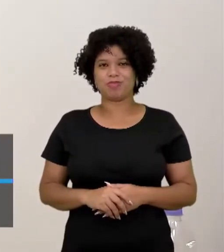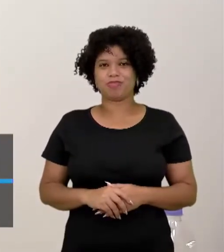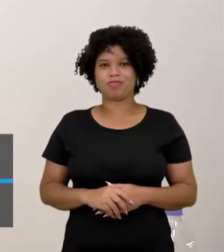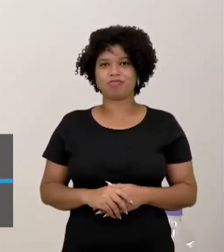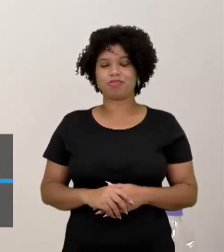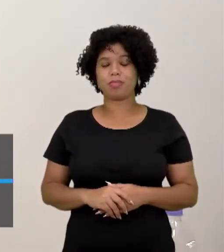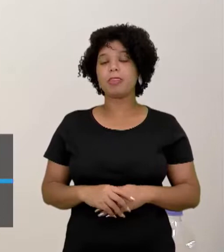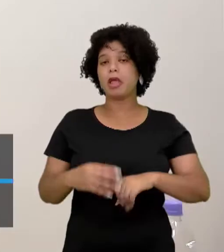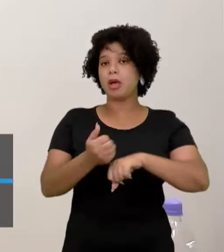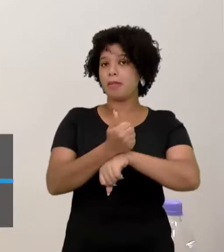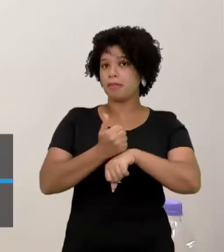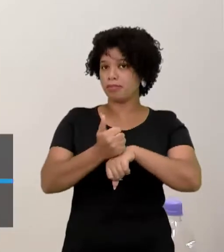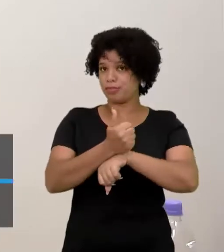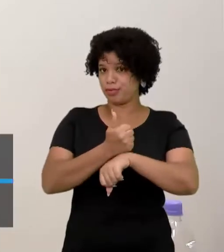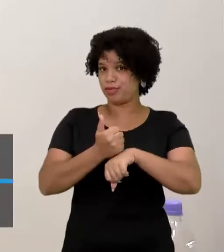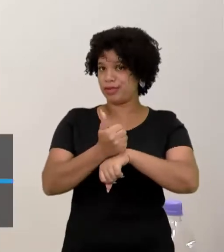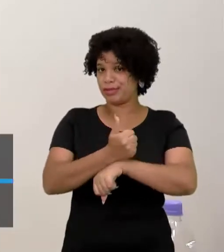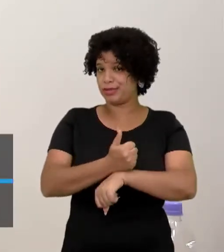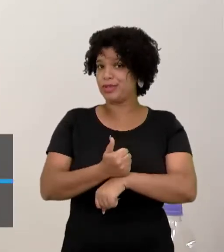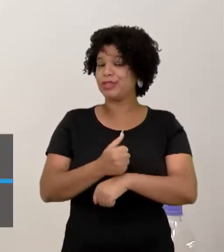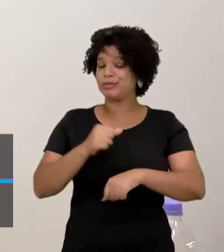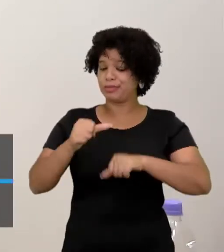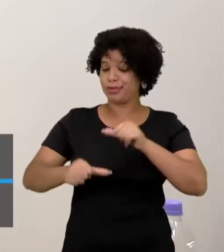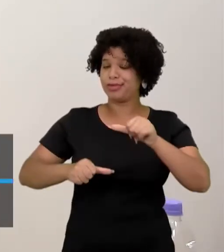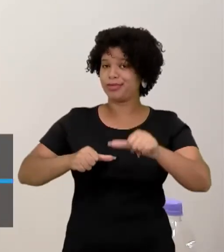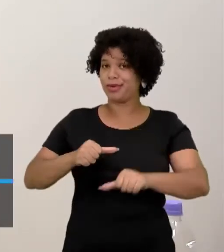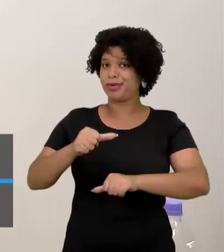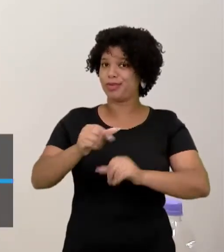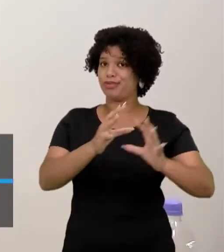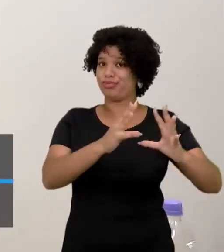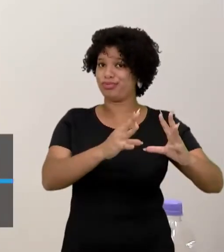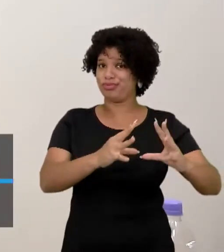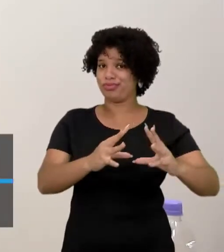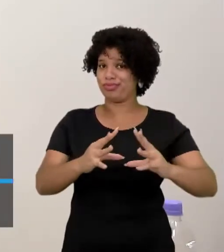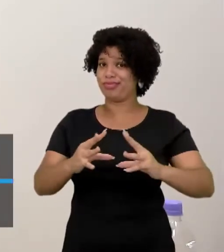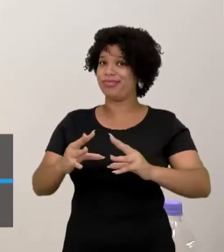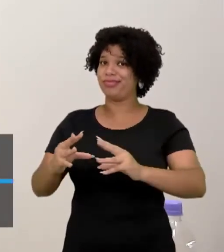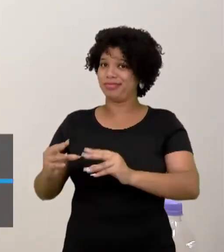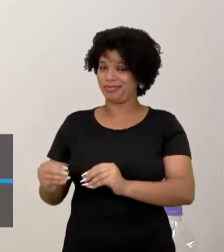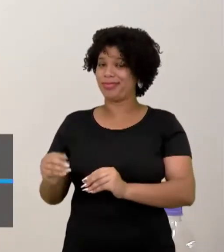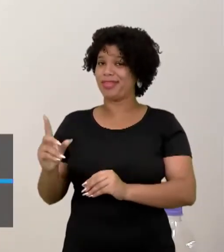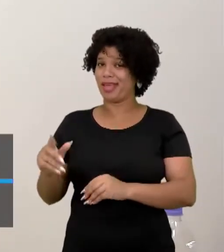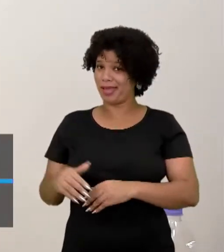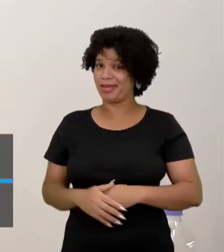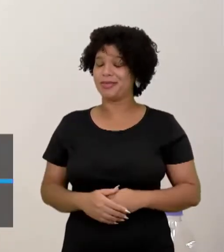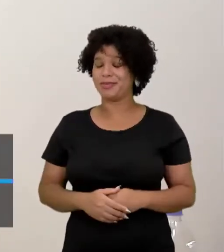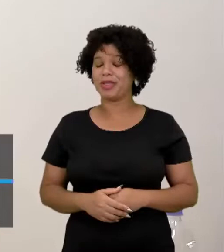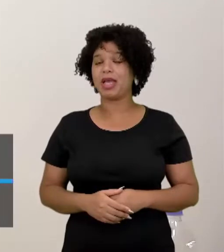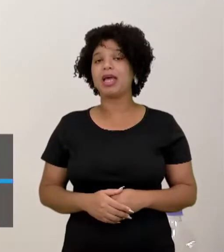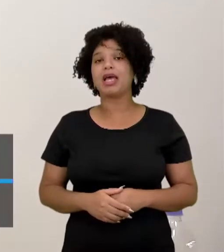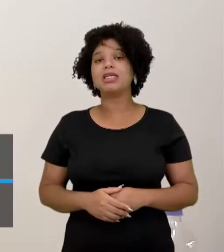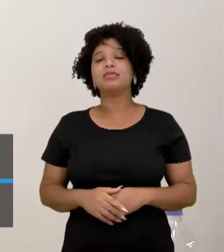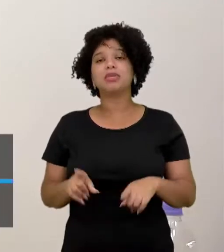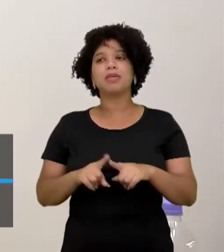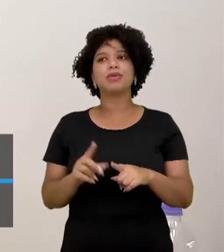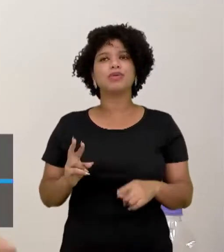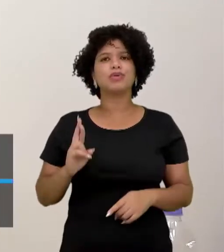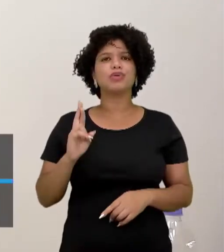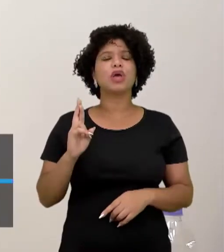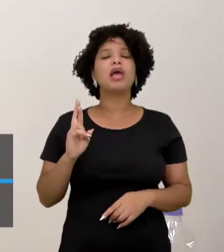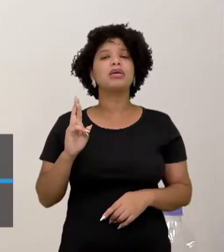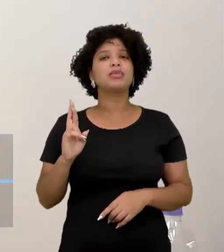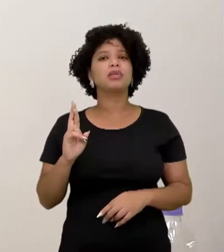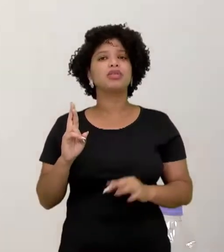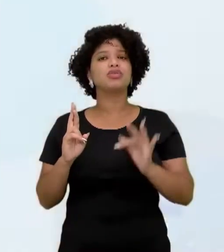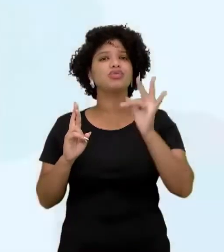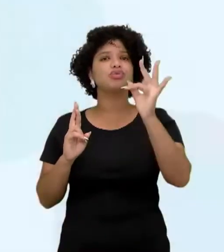profissões que não existem mais, né, ou até aquela projeção de profissões que irão desaparecer, a